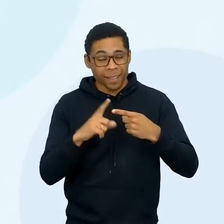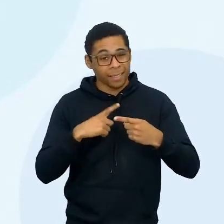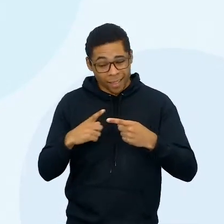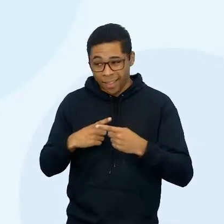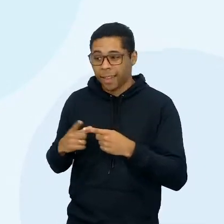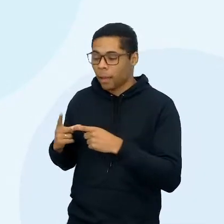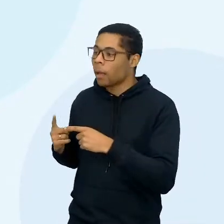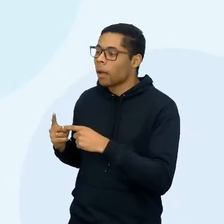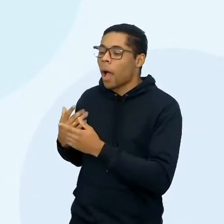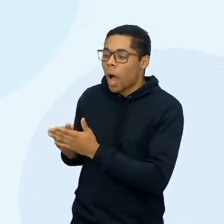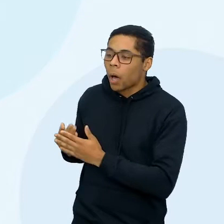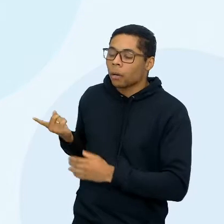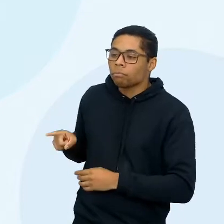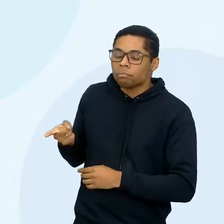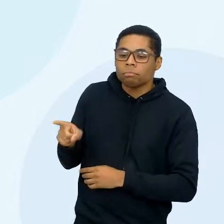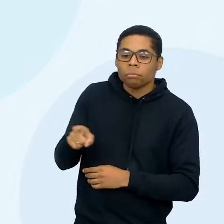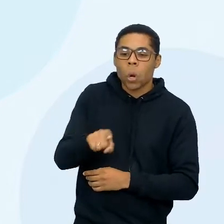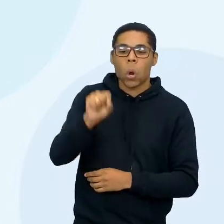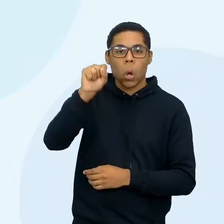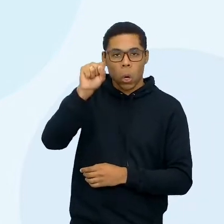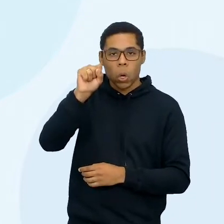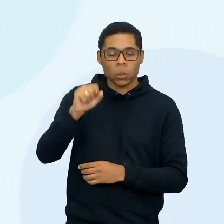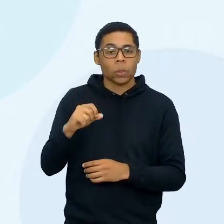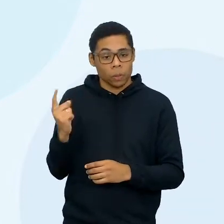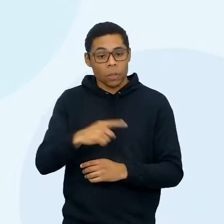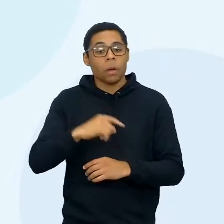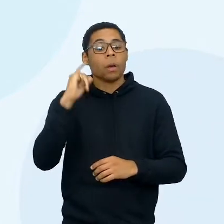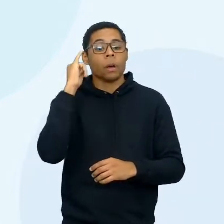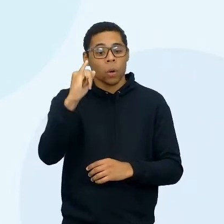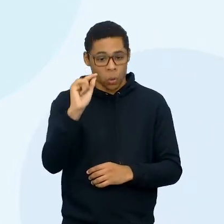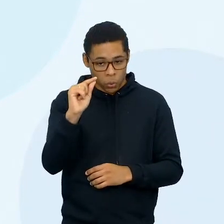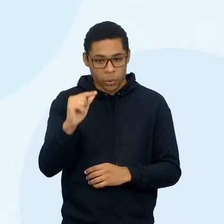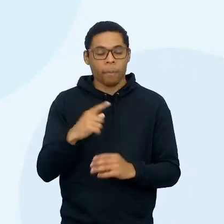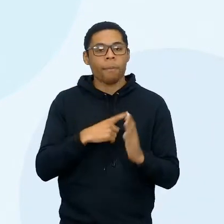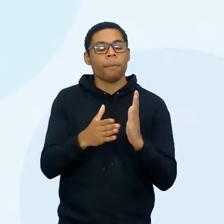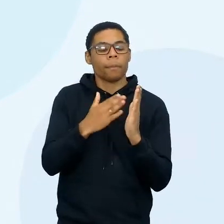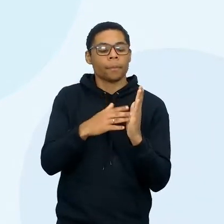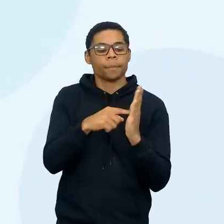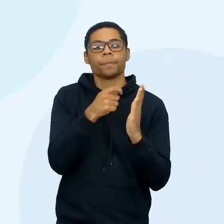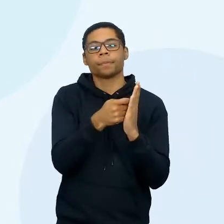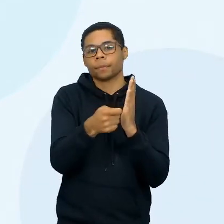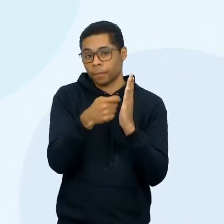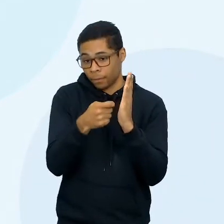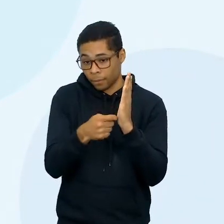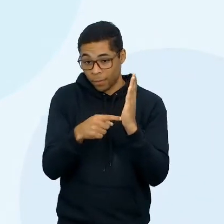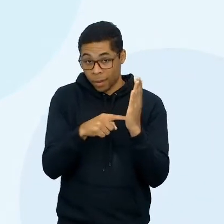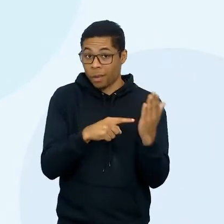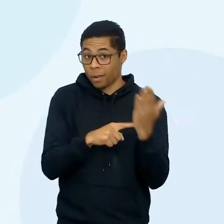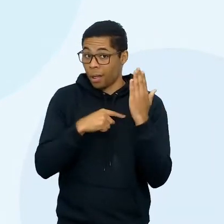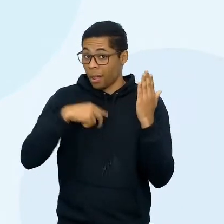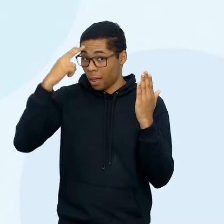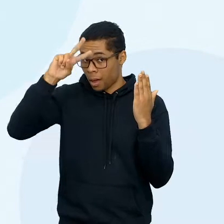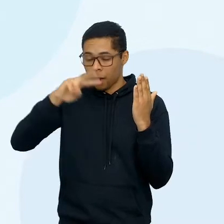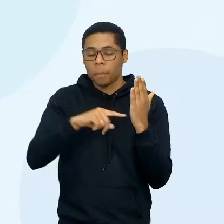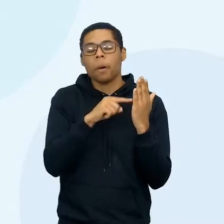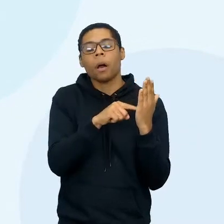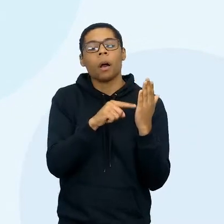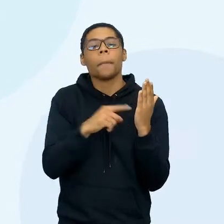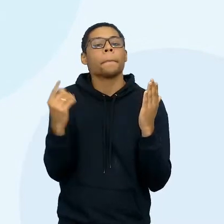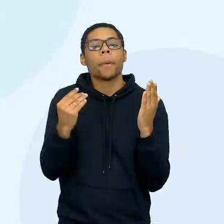pelo menos, a gente tem dito a vocês que o diário de bordo, nesse momento aqui, ele está